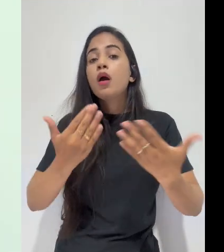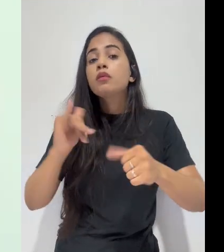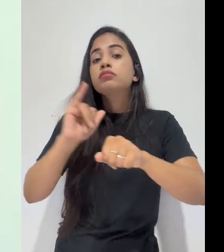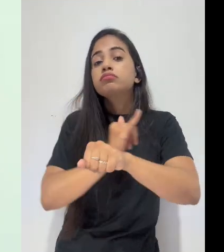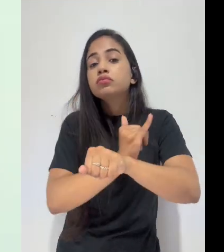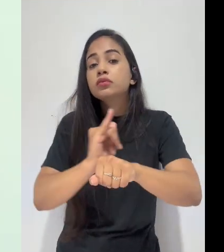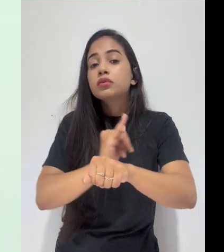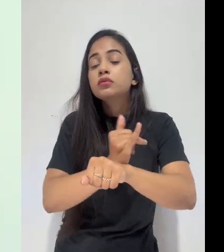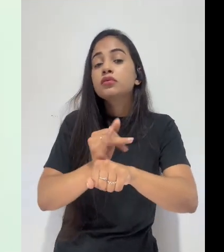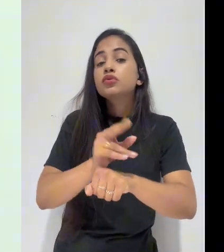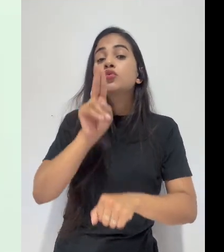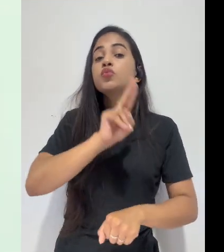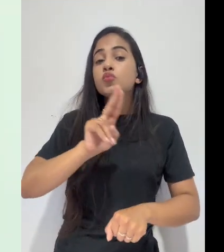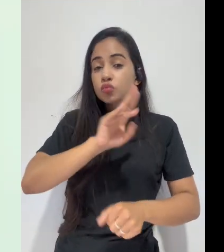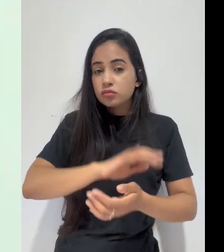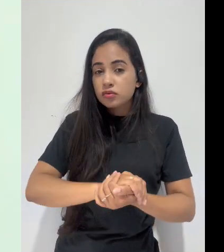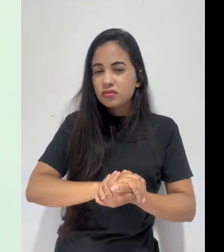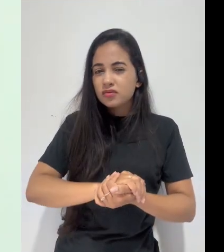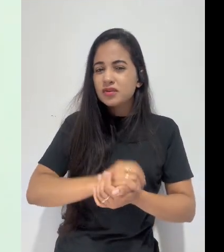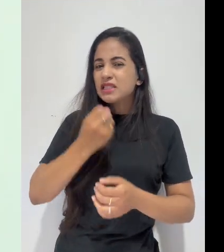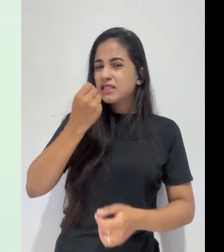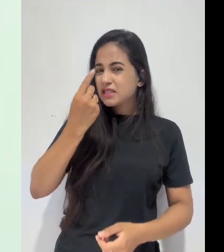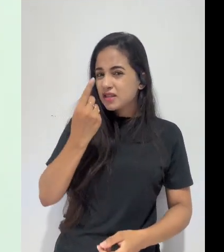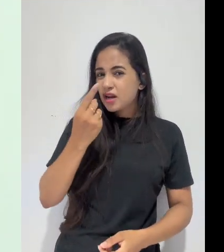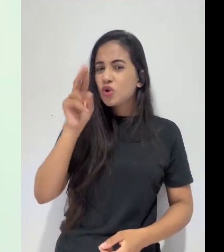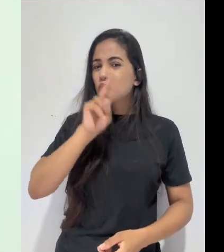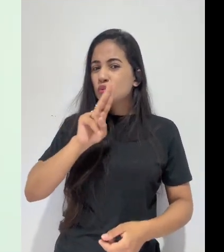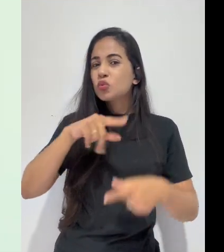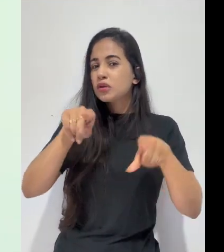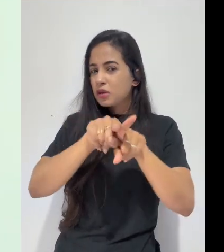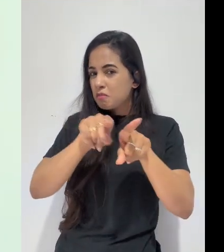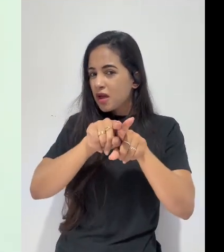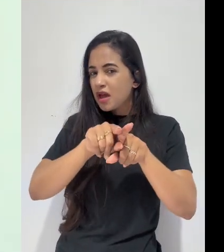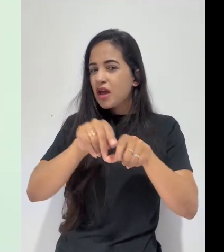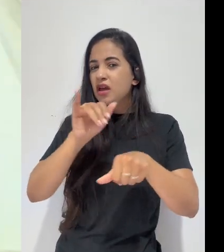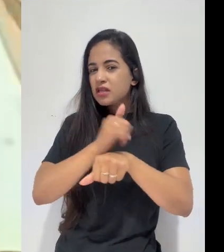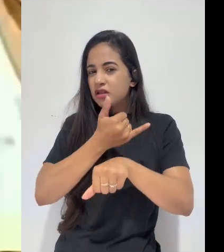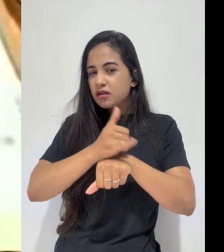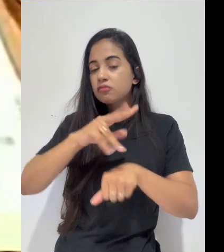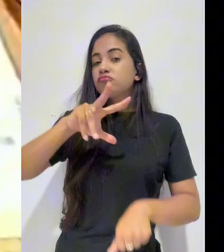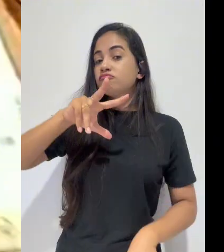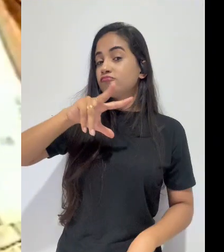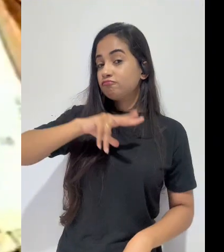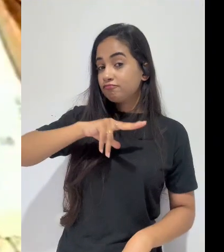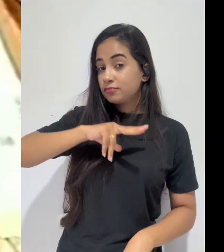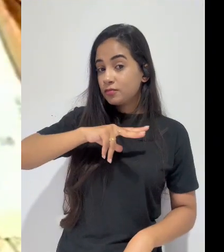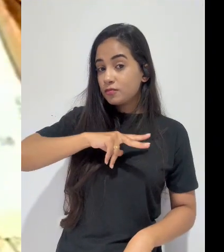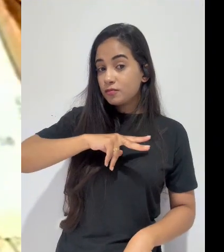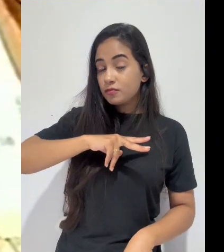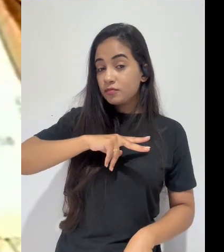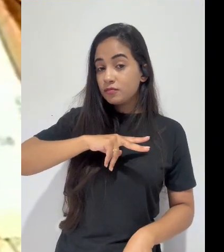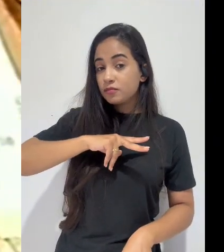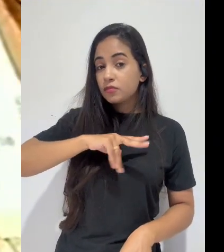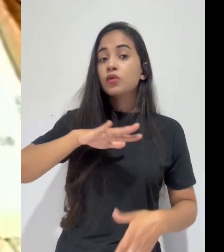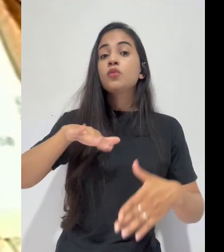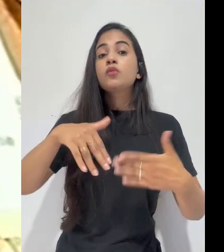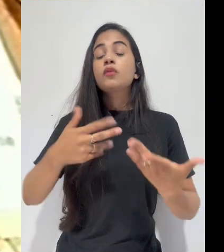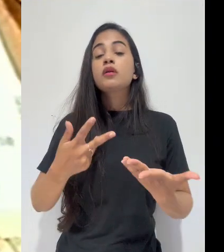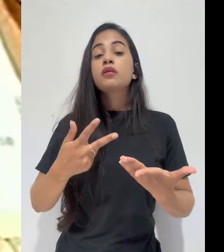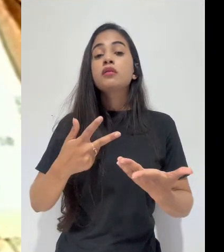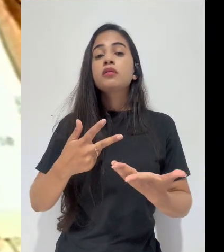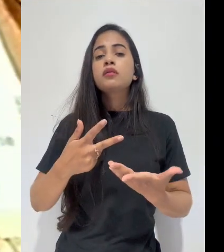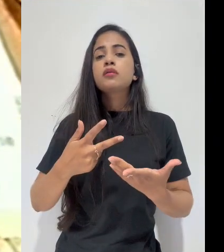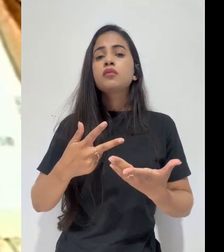técnicos, adotar critérios pessoais escusos e espúrios. A certeza absoluta de que o